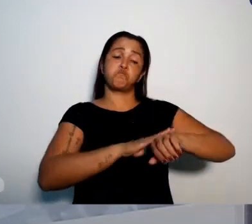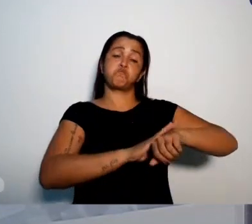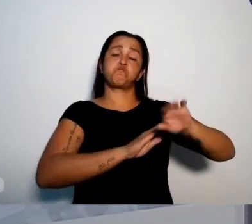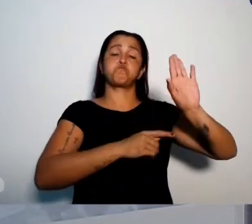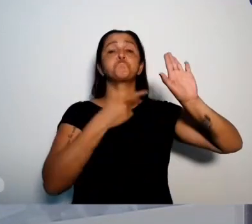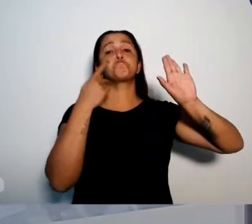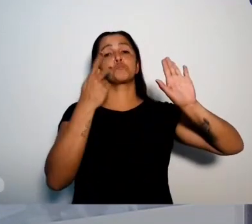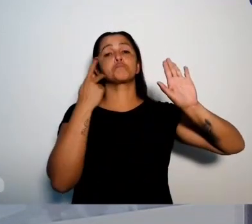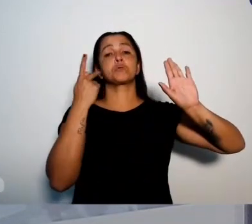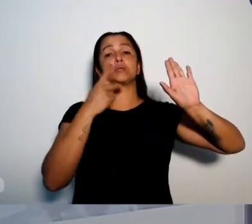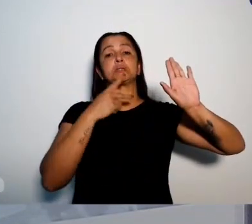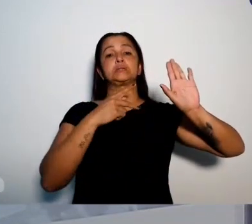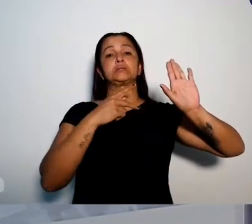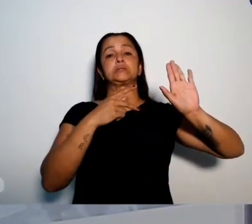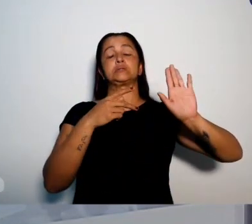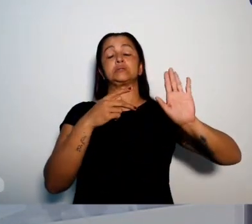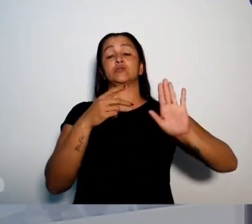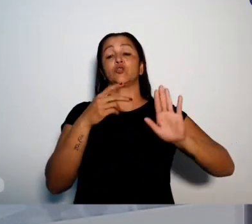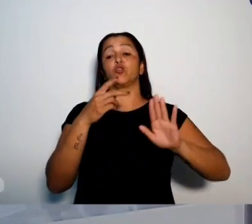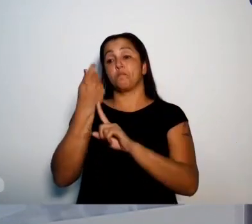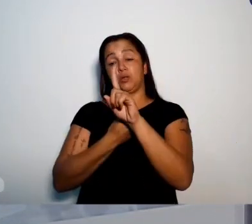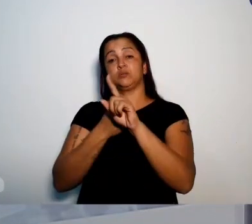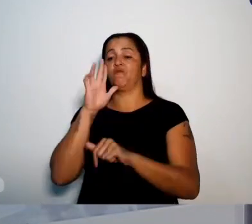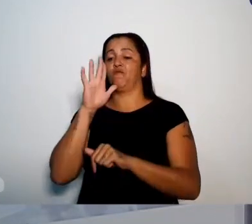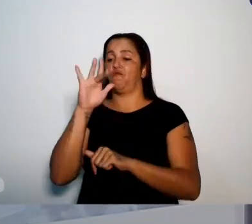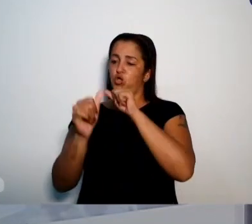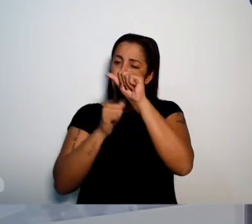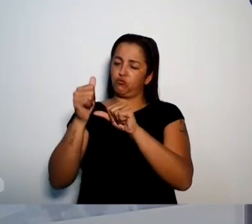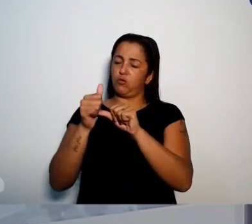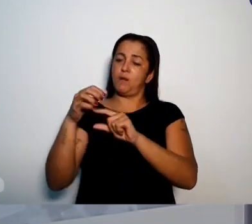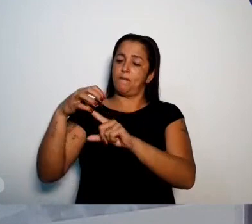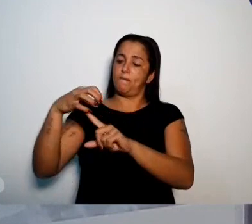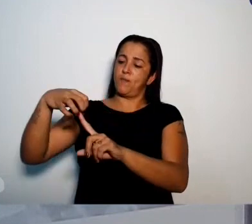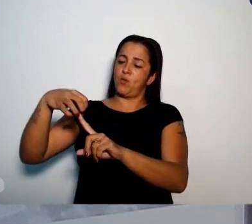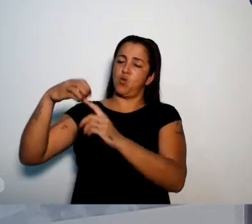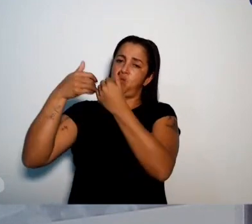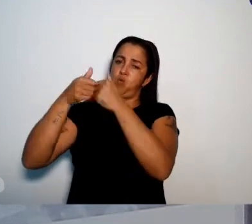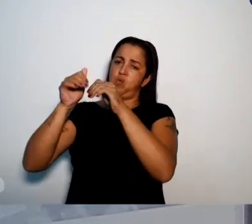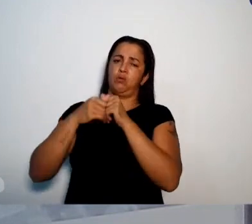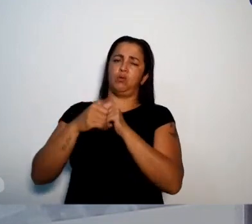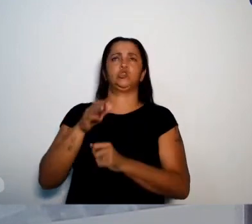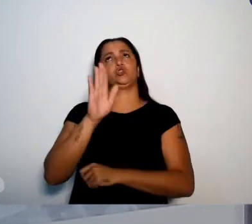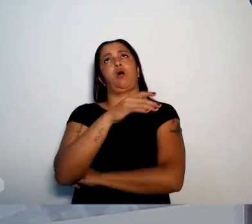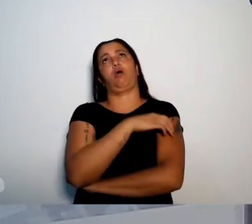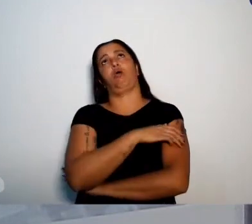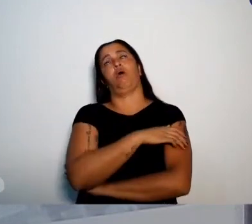ia ser efetuada a troca desse ponto de ônibus, e já faz 120, ainda não foi